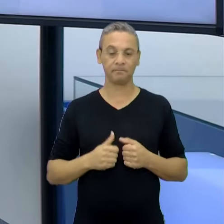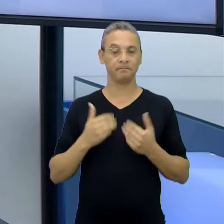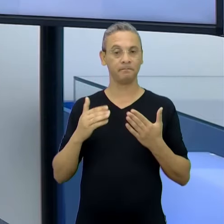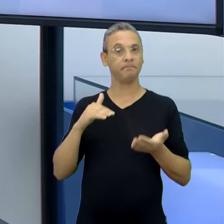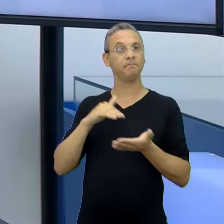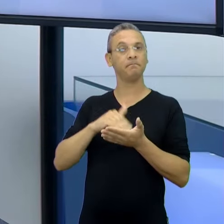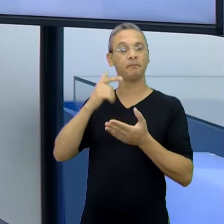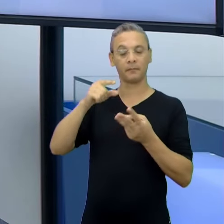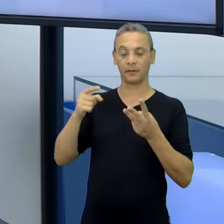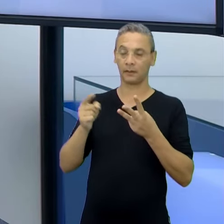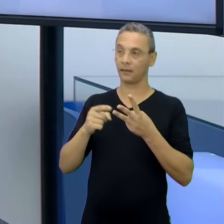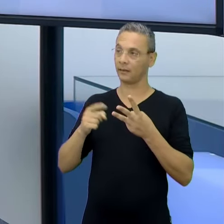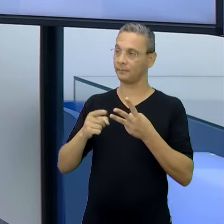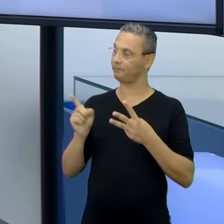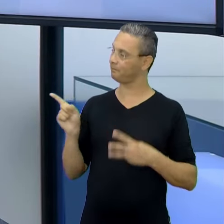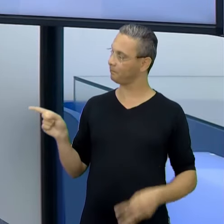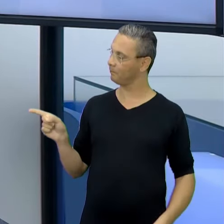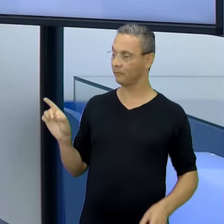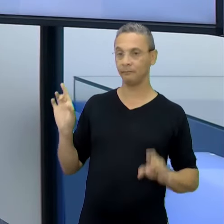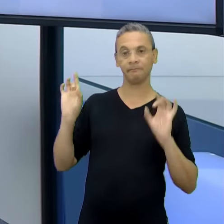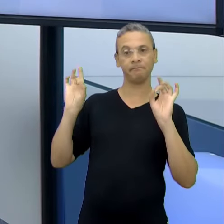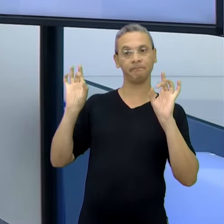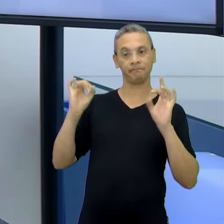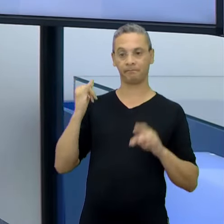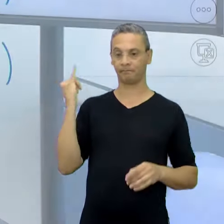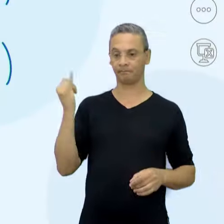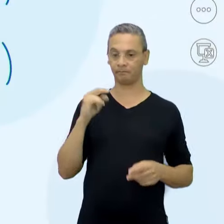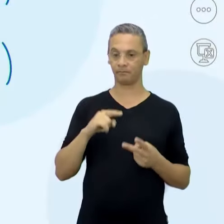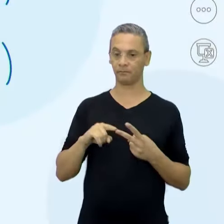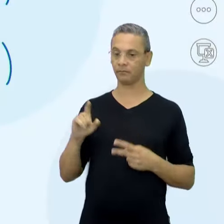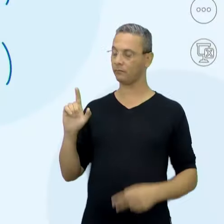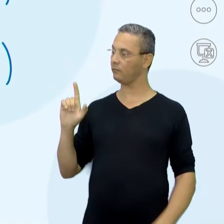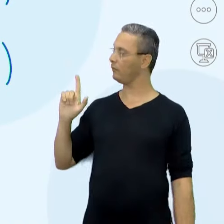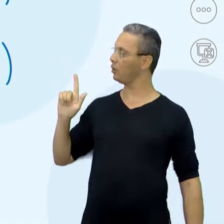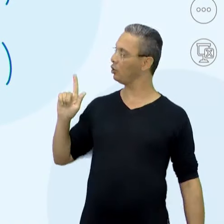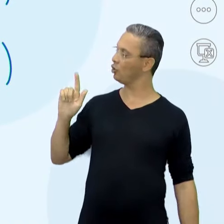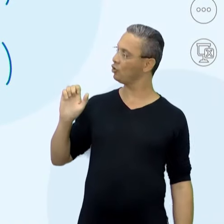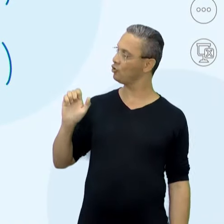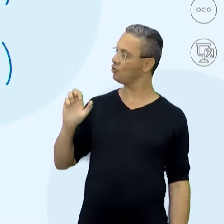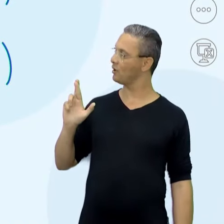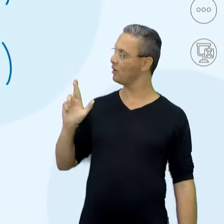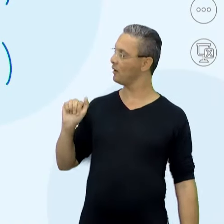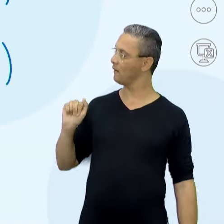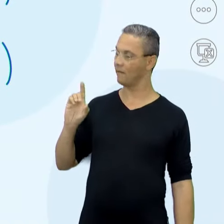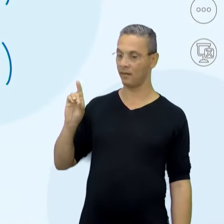esse aqui é o que eu daria um destaque especial, olha, é a simbologia do